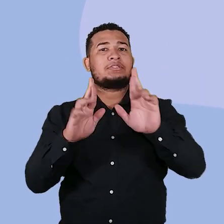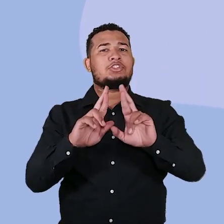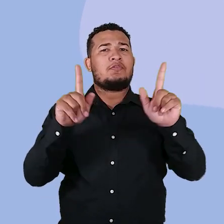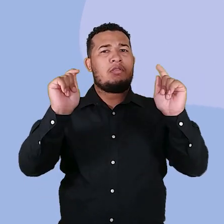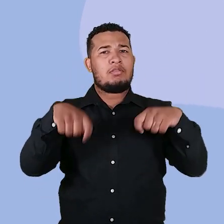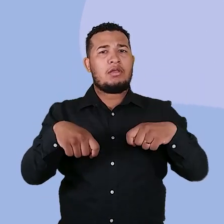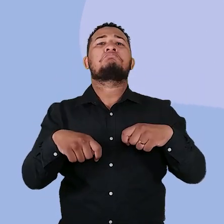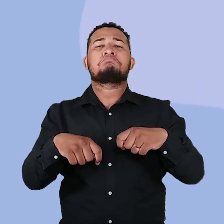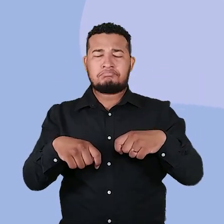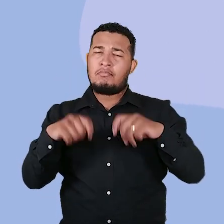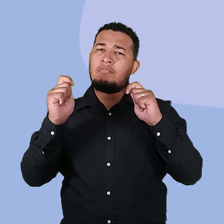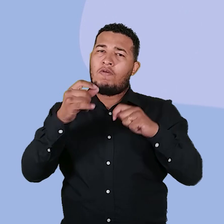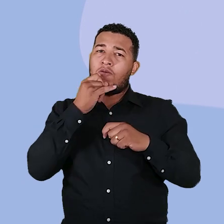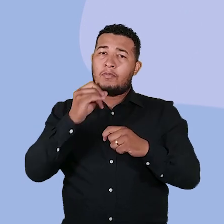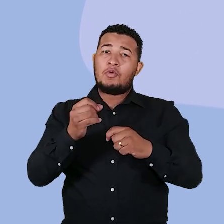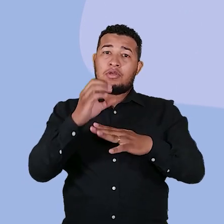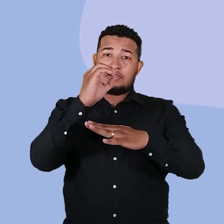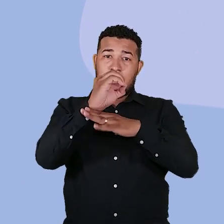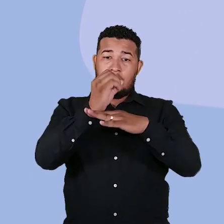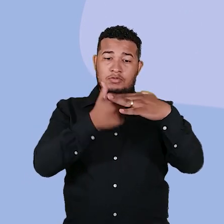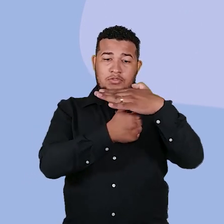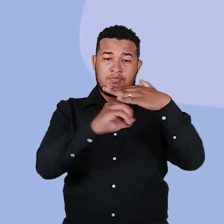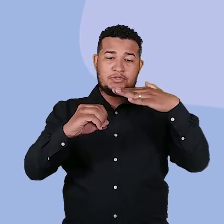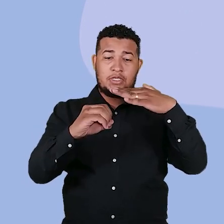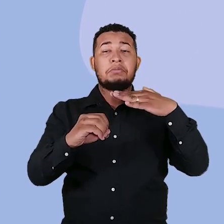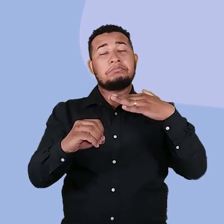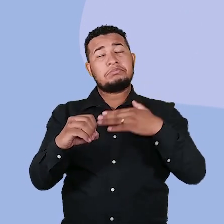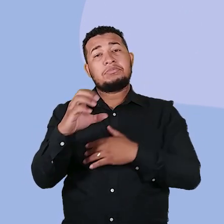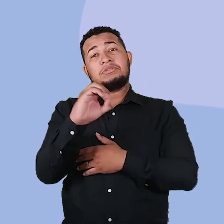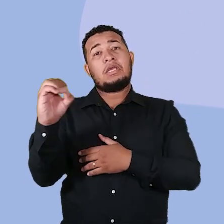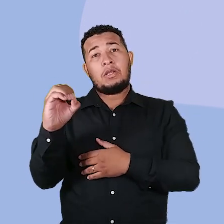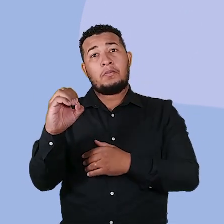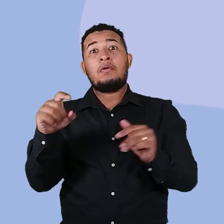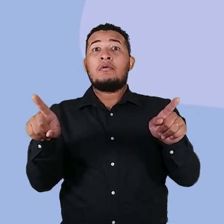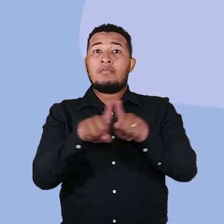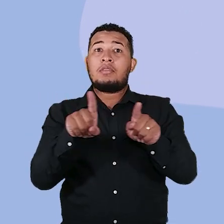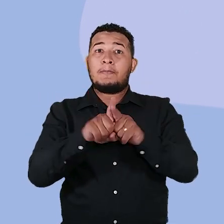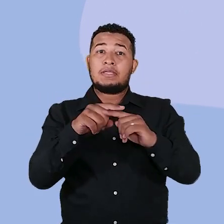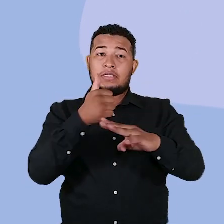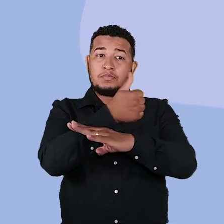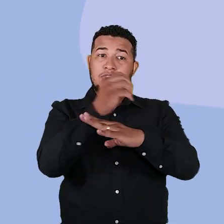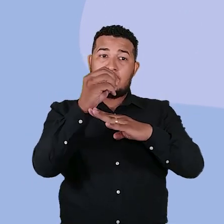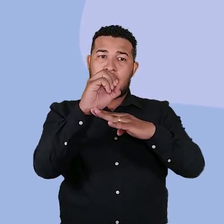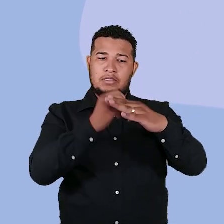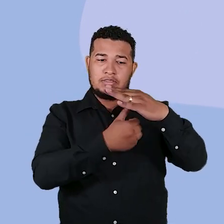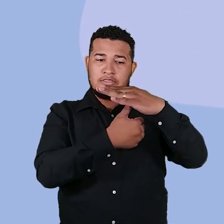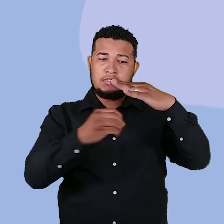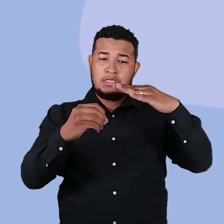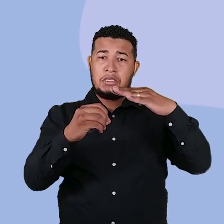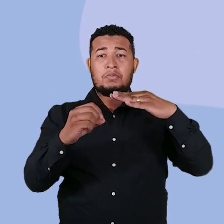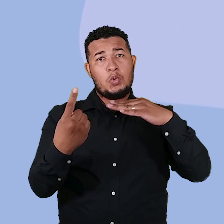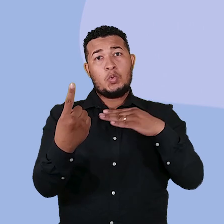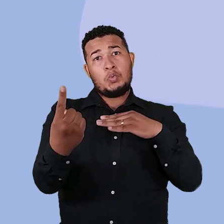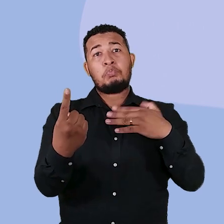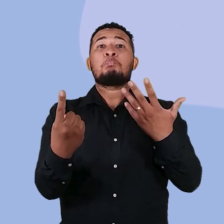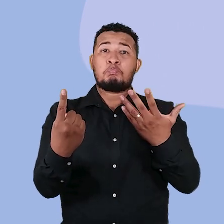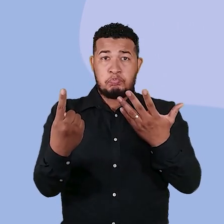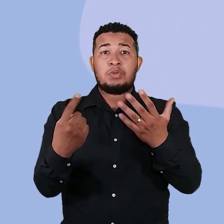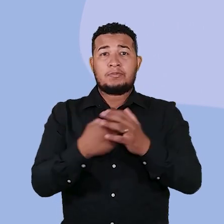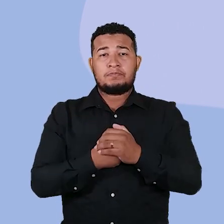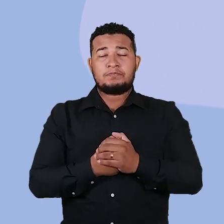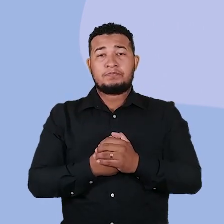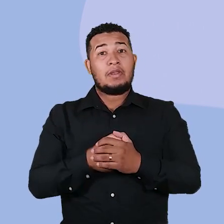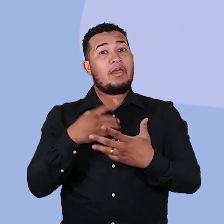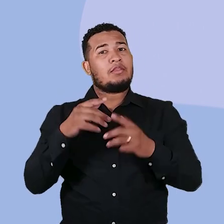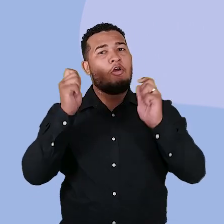quiser representar de outra forma zero dividido por 100 dá zero da mesma forma que sem / sem dar um é